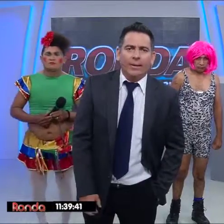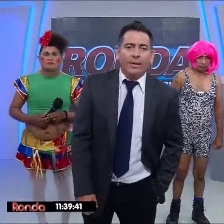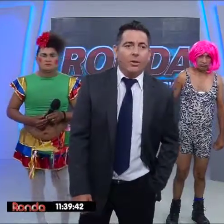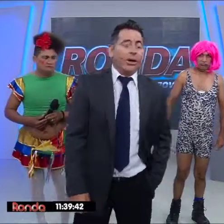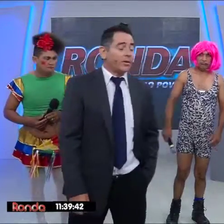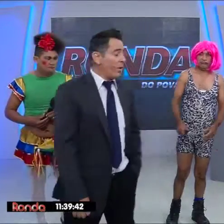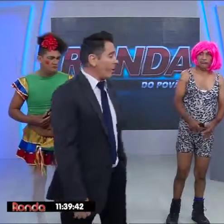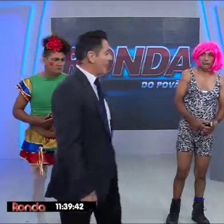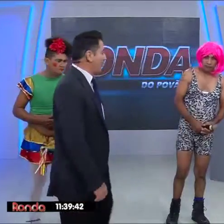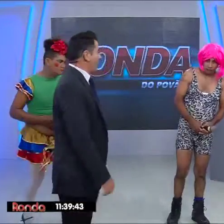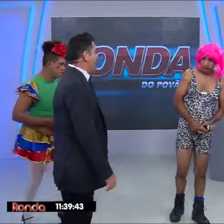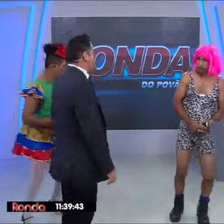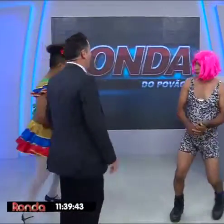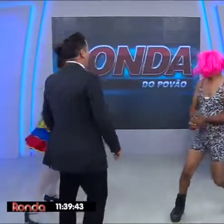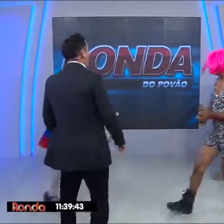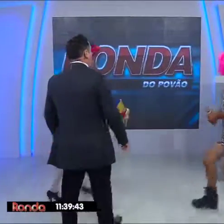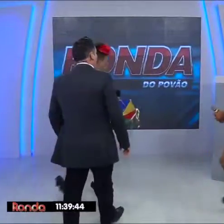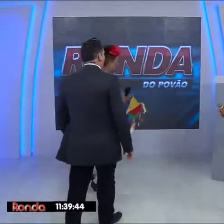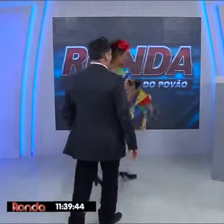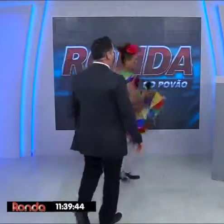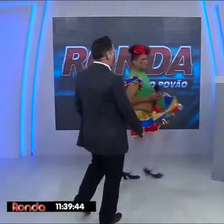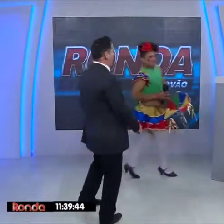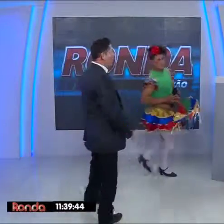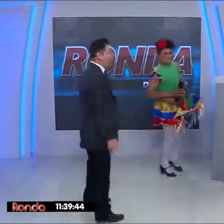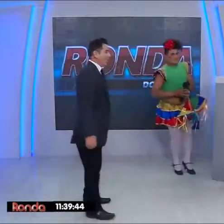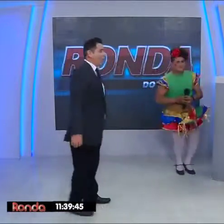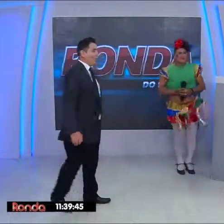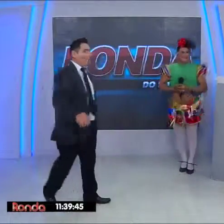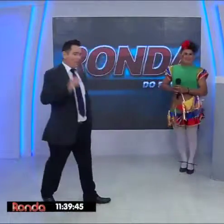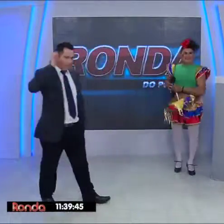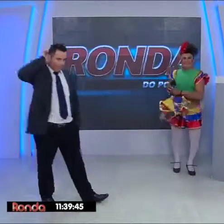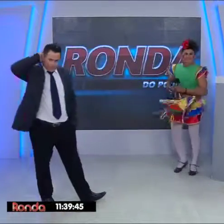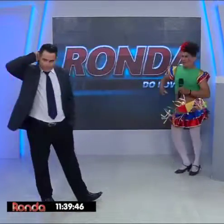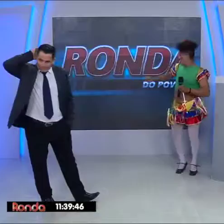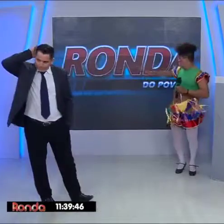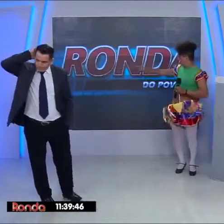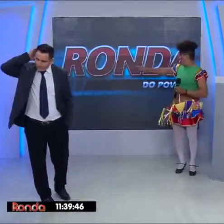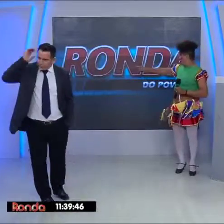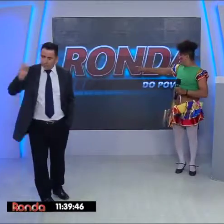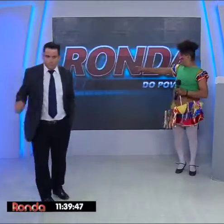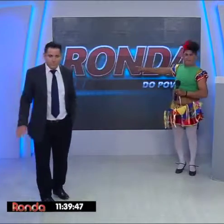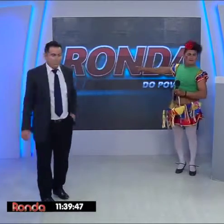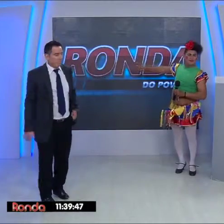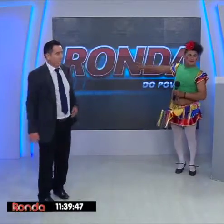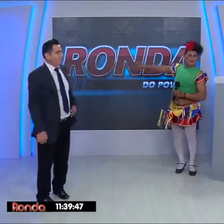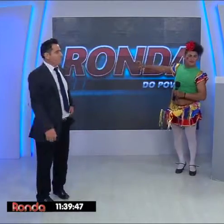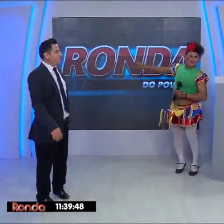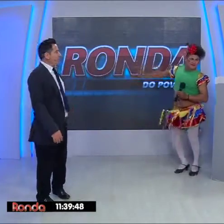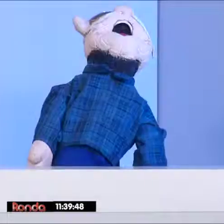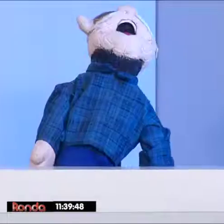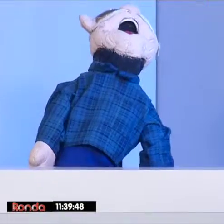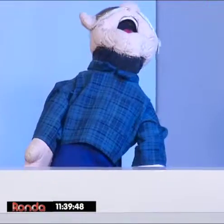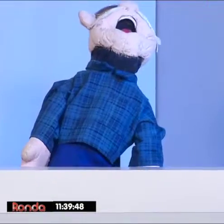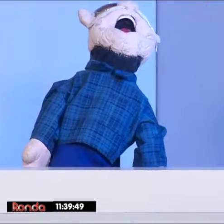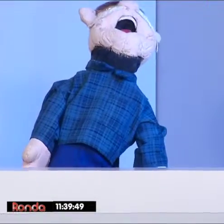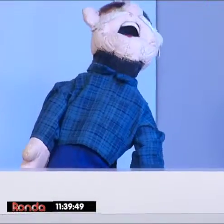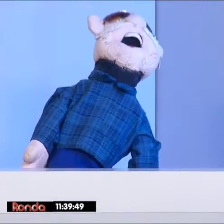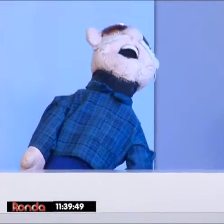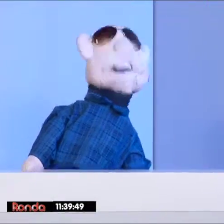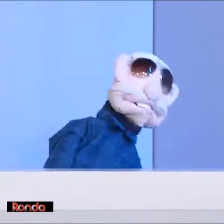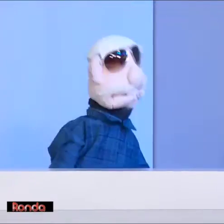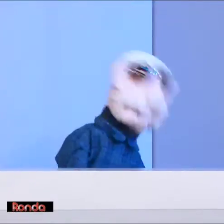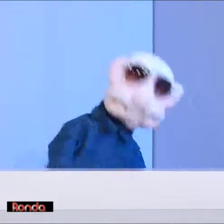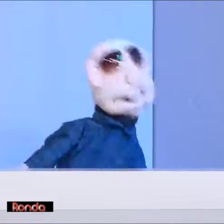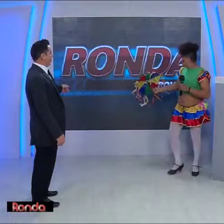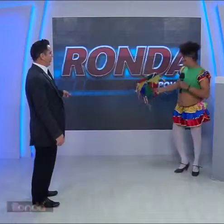loja JM, que horas são? Hora oficial do Brasil, Papagaio Branco! 11 horas e 39 minutos! Aonde loja